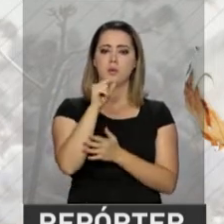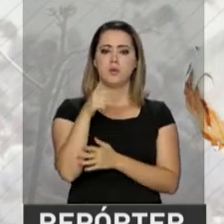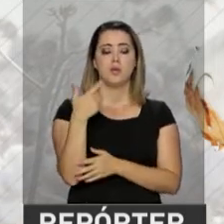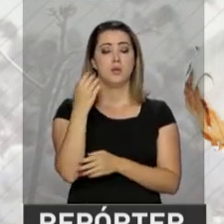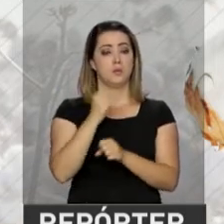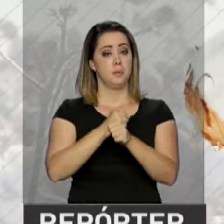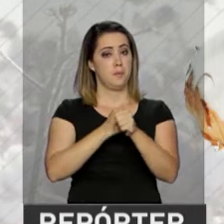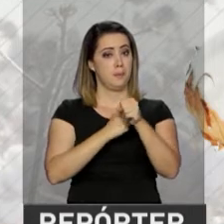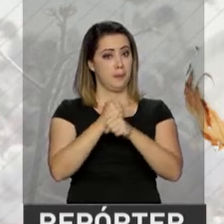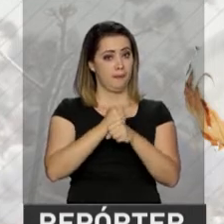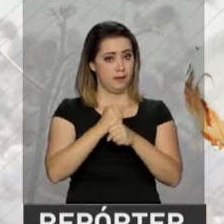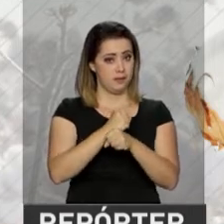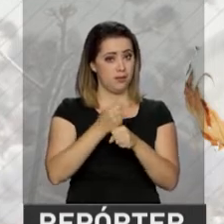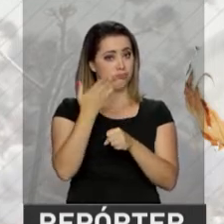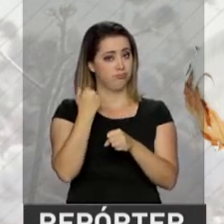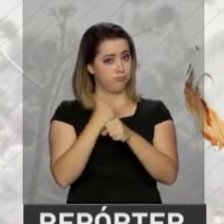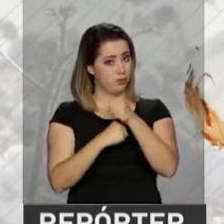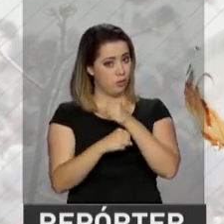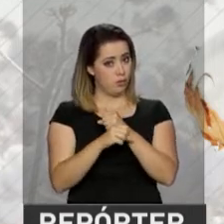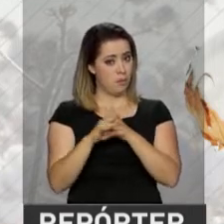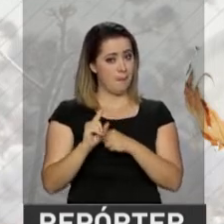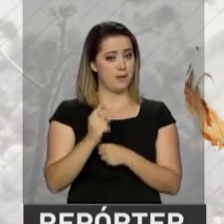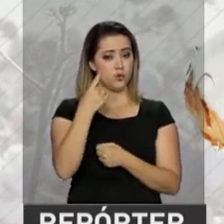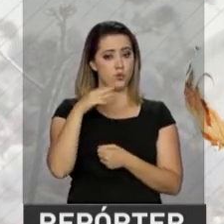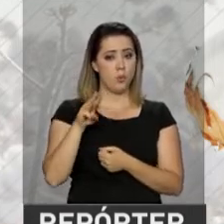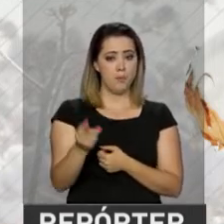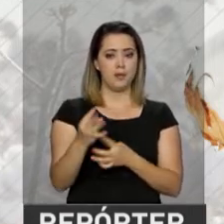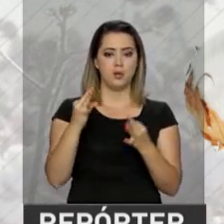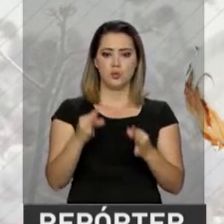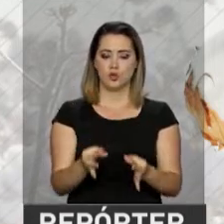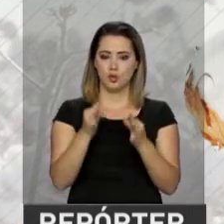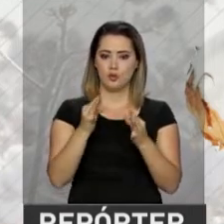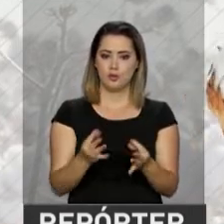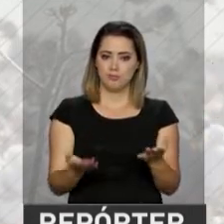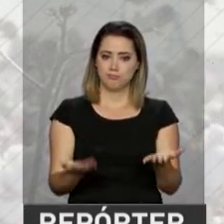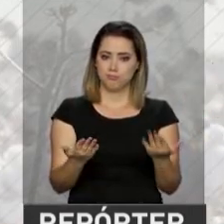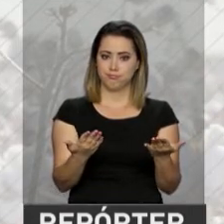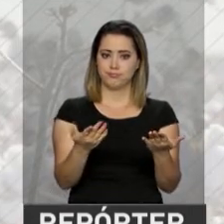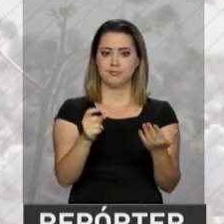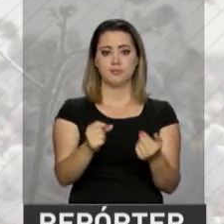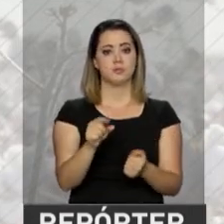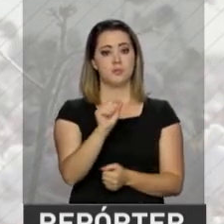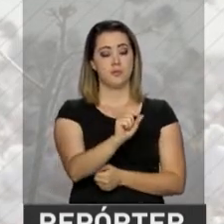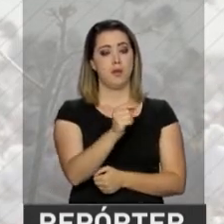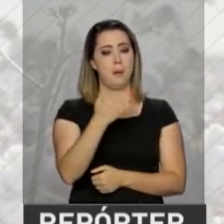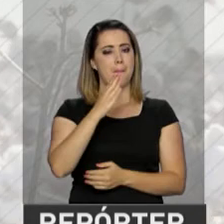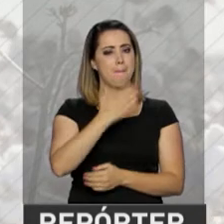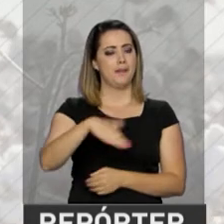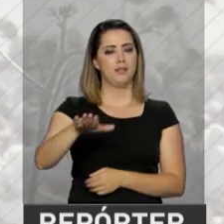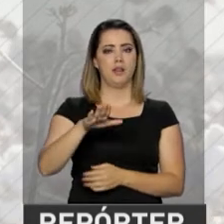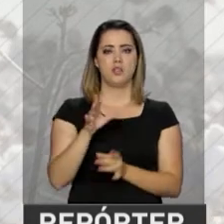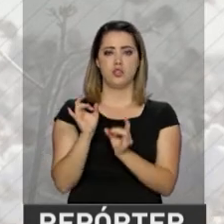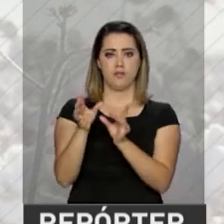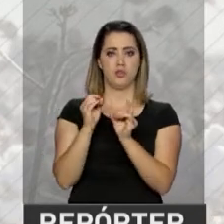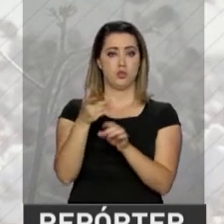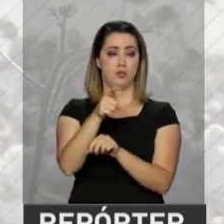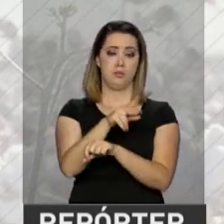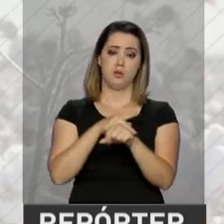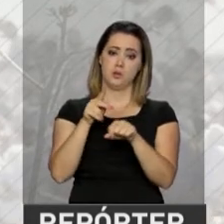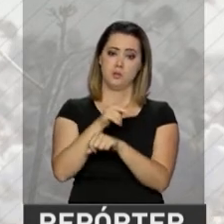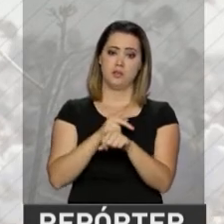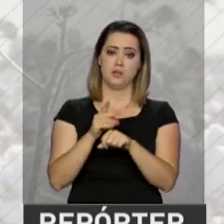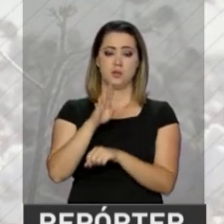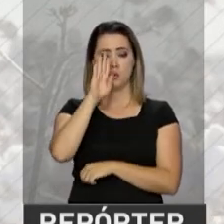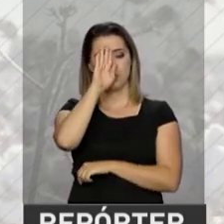vão produzir quase um milhão de toneladas diploma quase metade da produção é exportada os principais